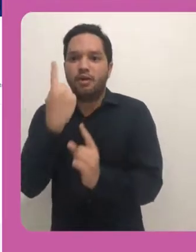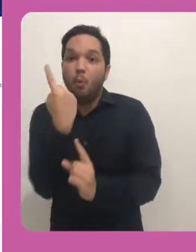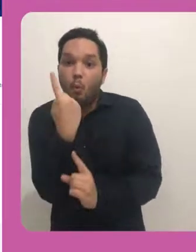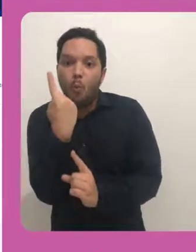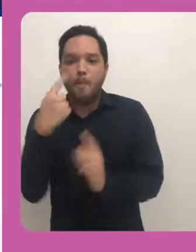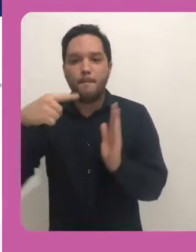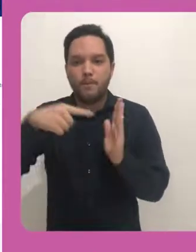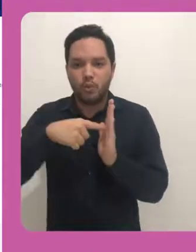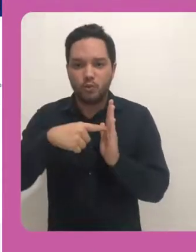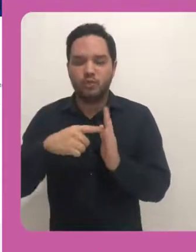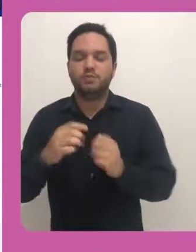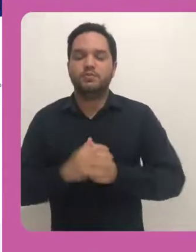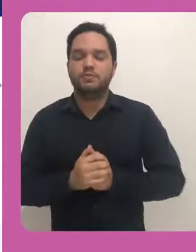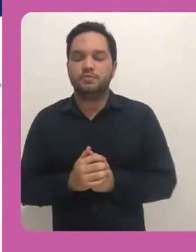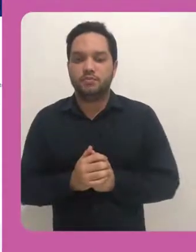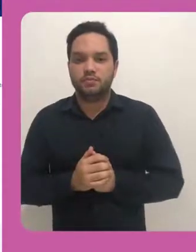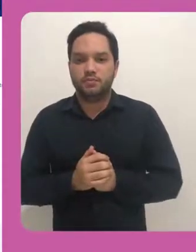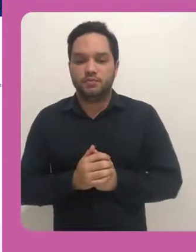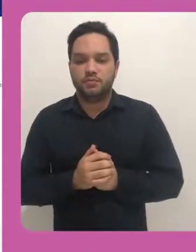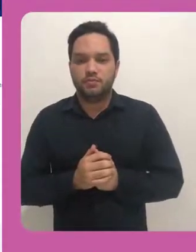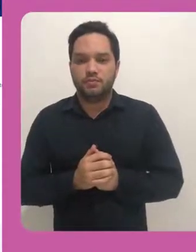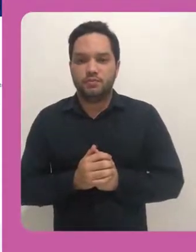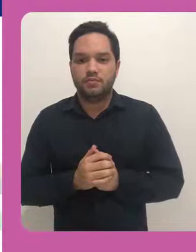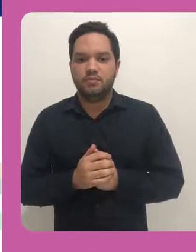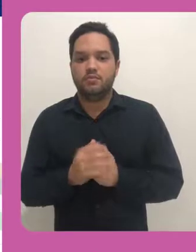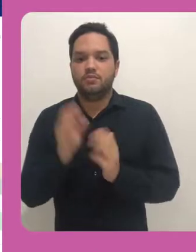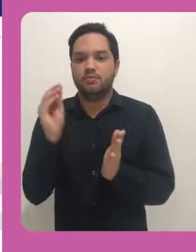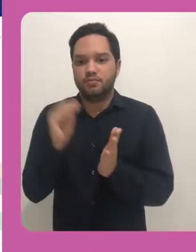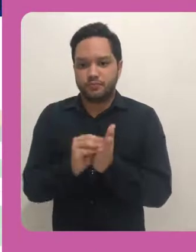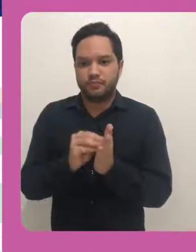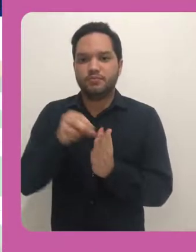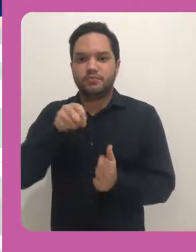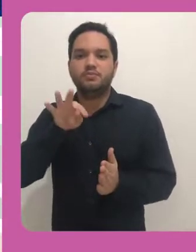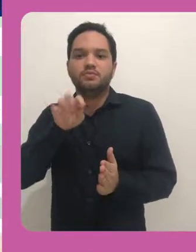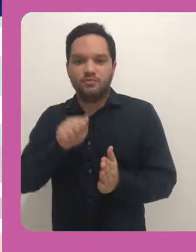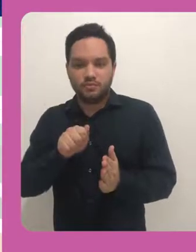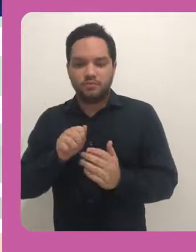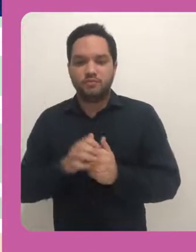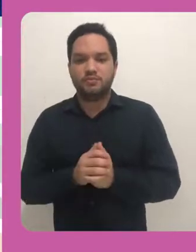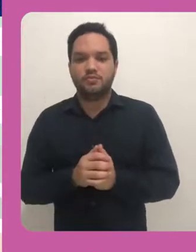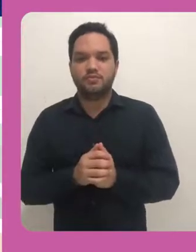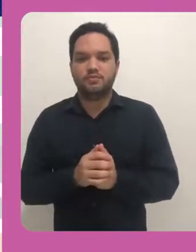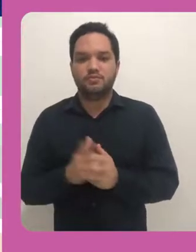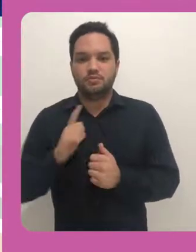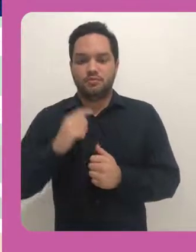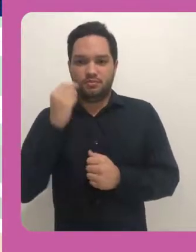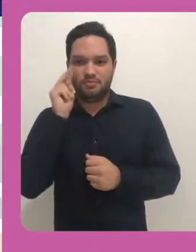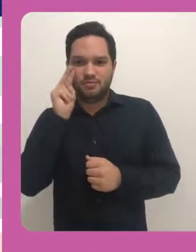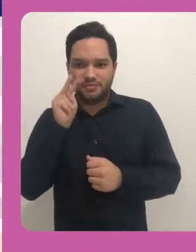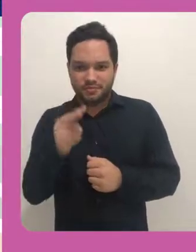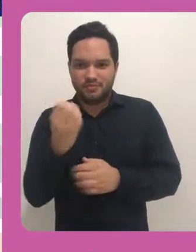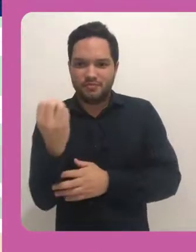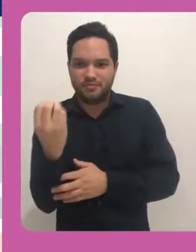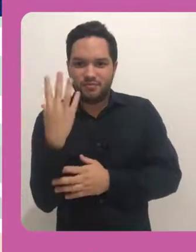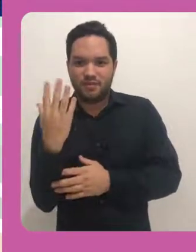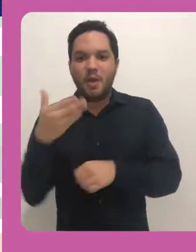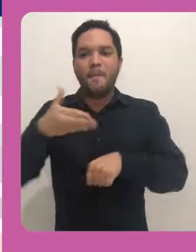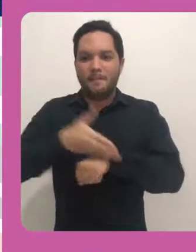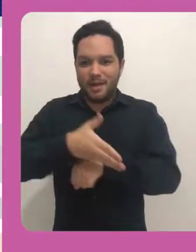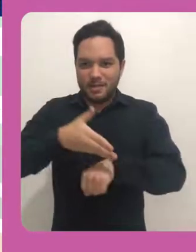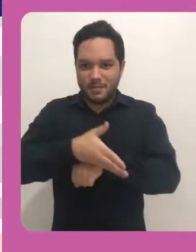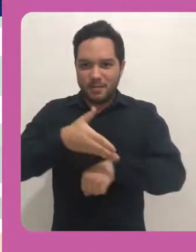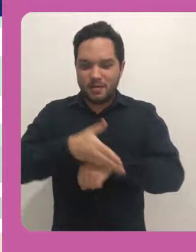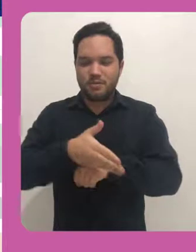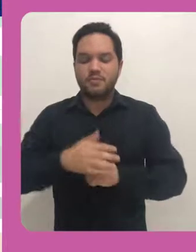ponto. Né, eu vou colocar esse item de nota aqui, apareceu esse ponto aqui, ó,